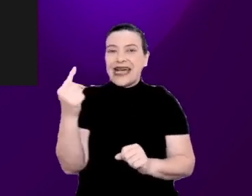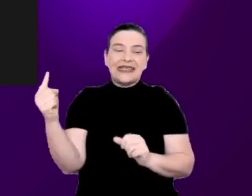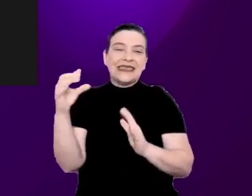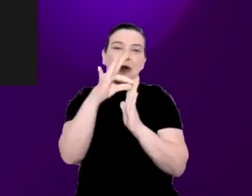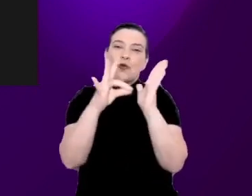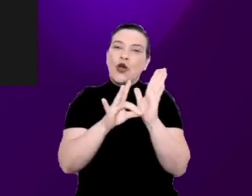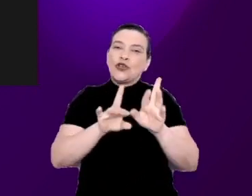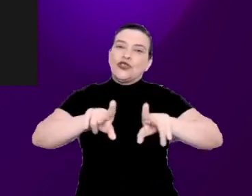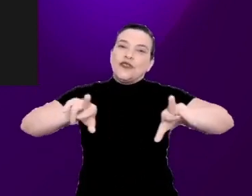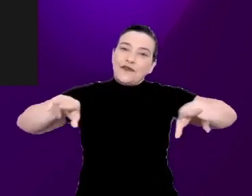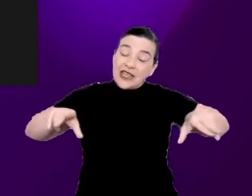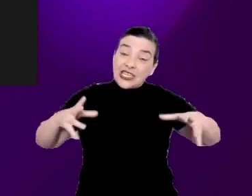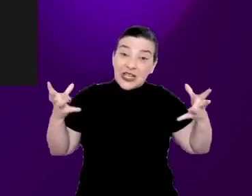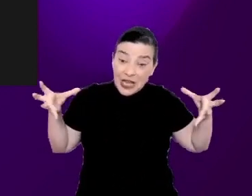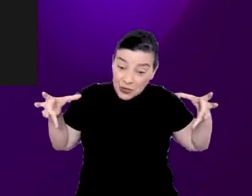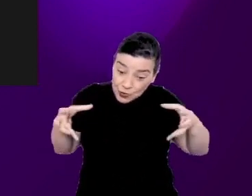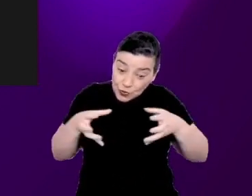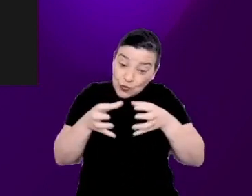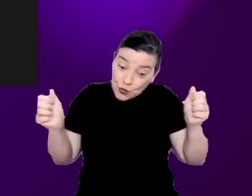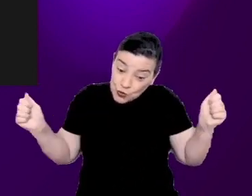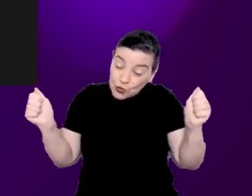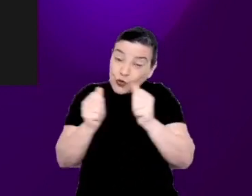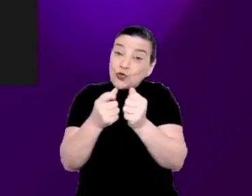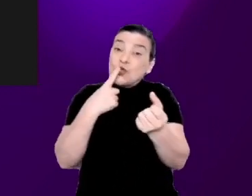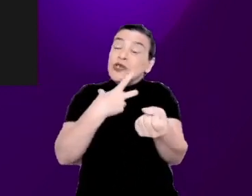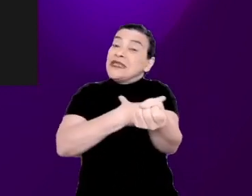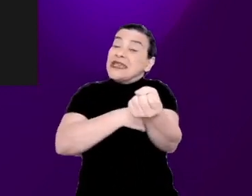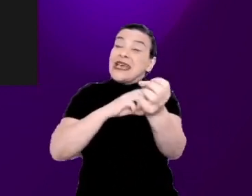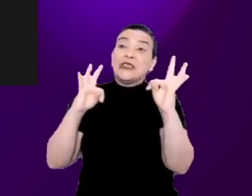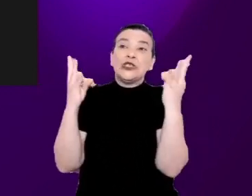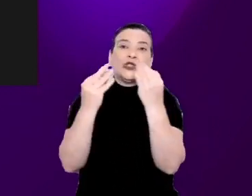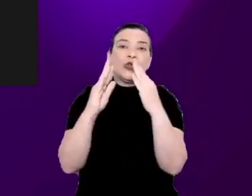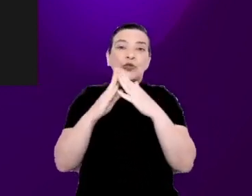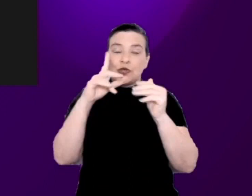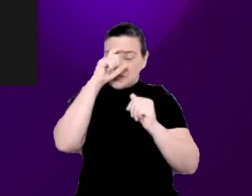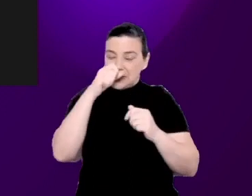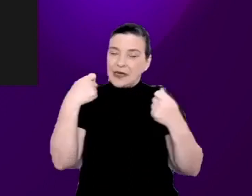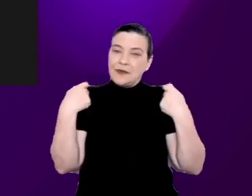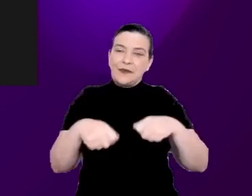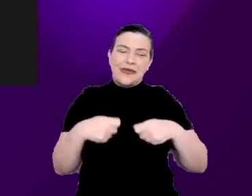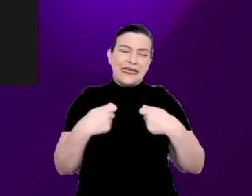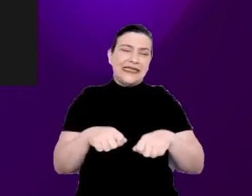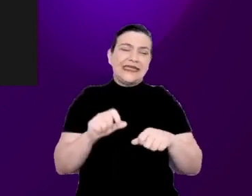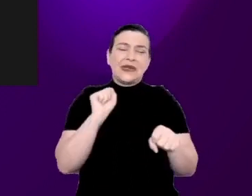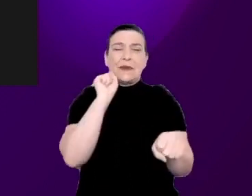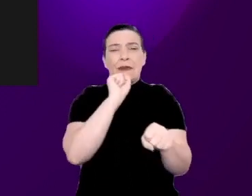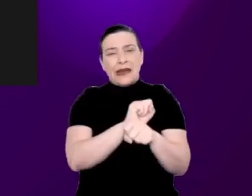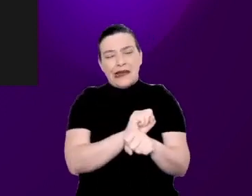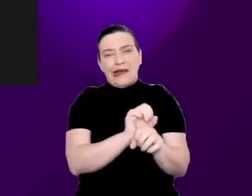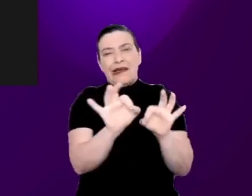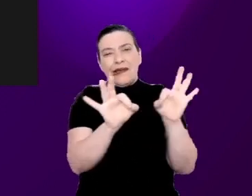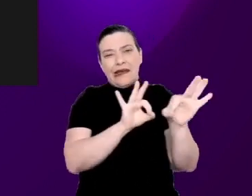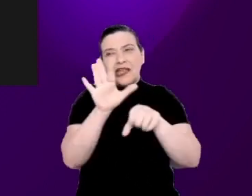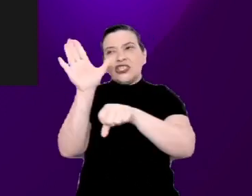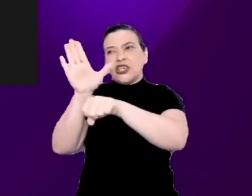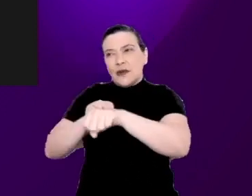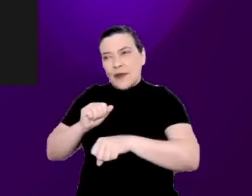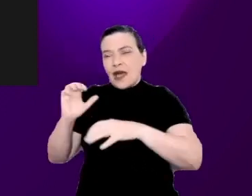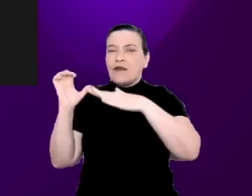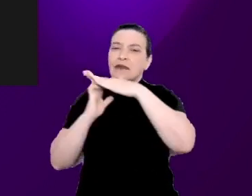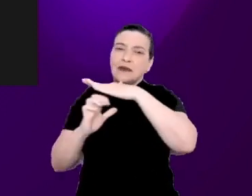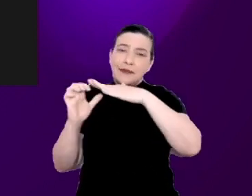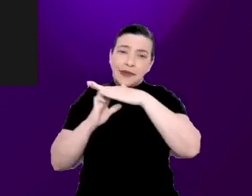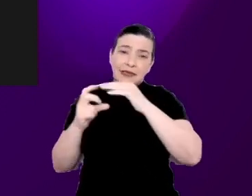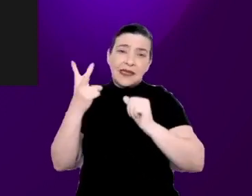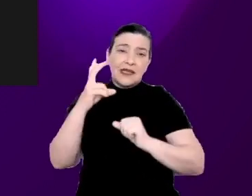eu quiser juntar todos os resultados de hemograma de todos os meus hospitais, é um depara gigantesco. Eu vou contratar uma empresa que tenha 200